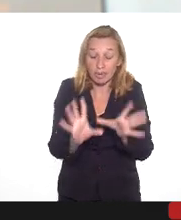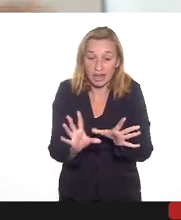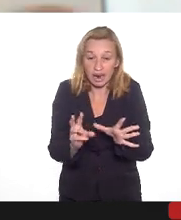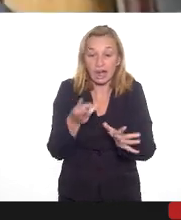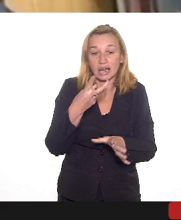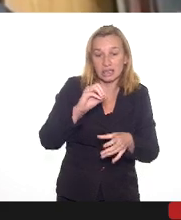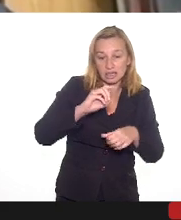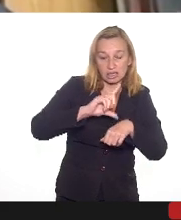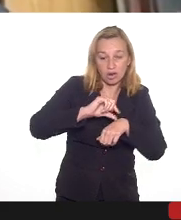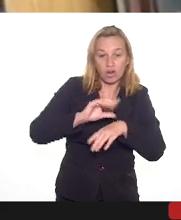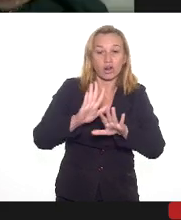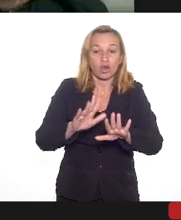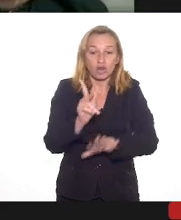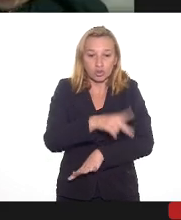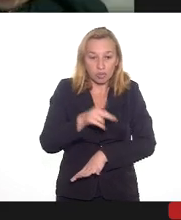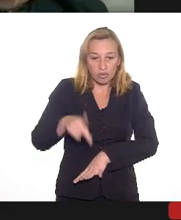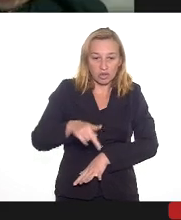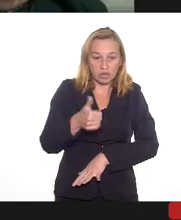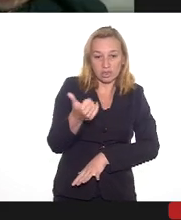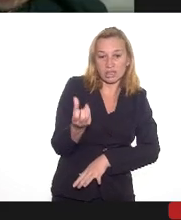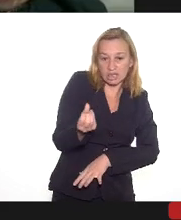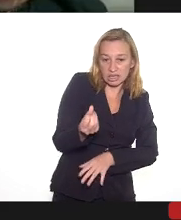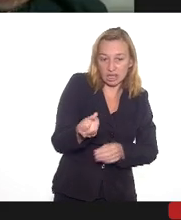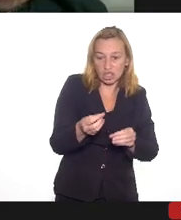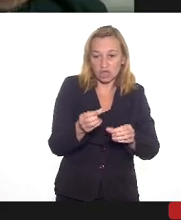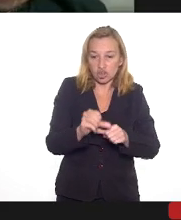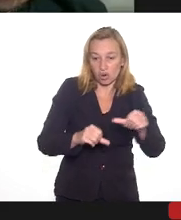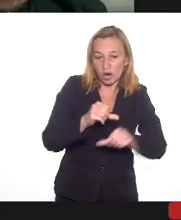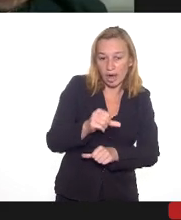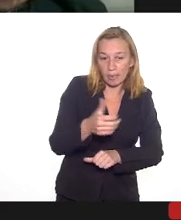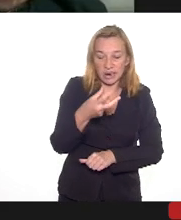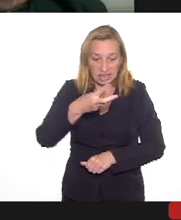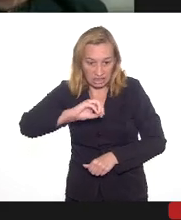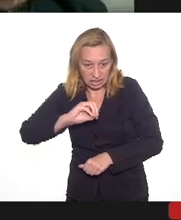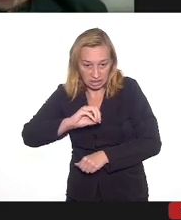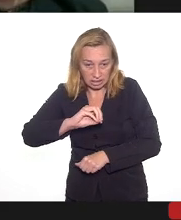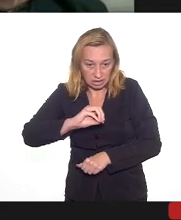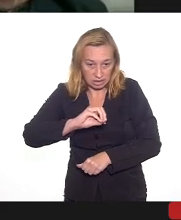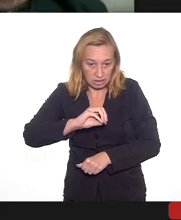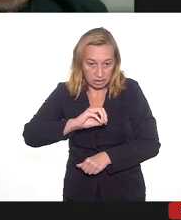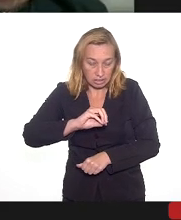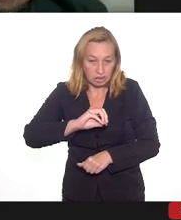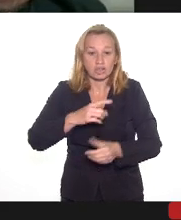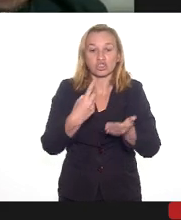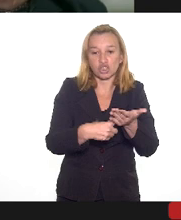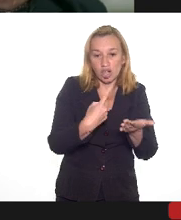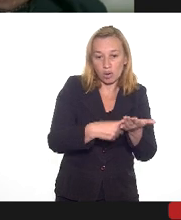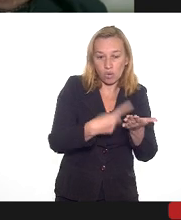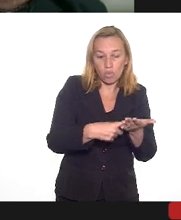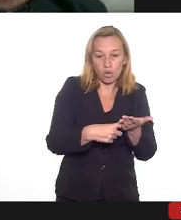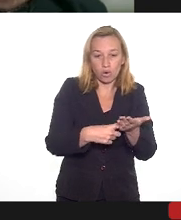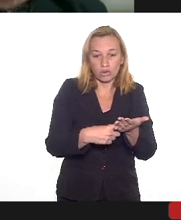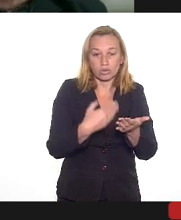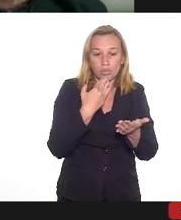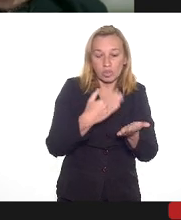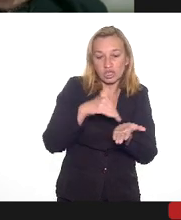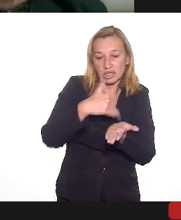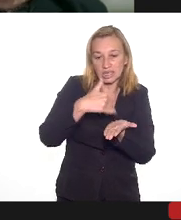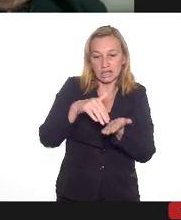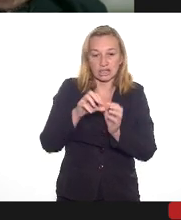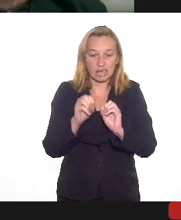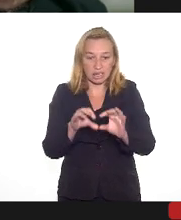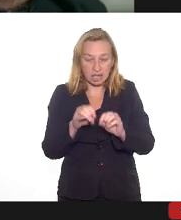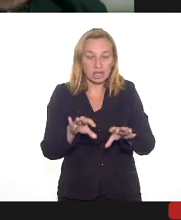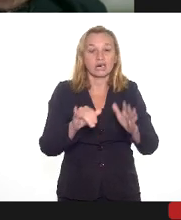migrar os professores de 16 para 30, isso? De acordo com a demanda. De acordo com a demanda da SEDUC, através de edital,